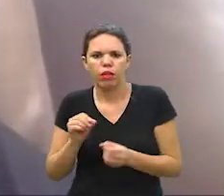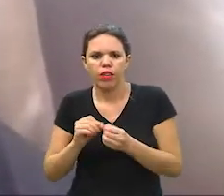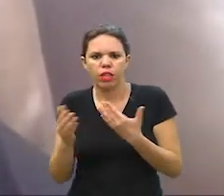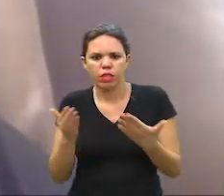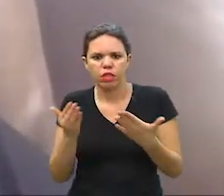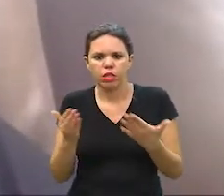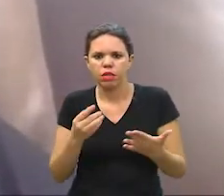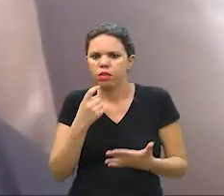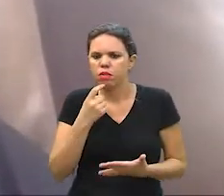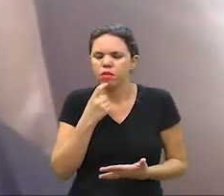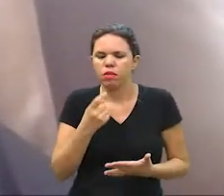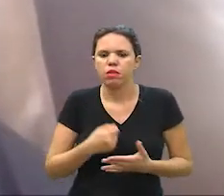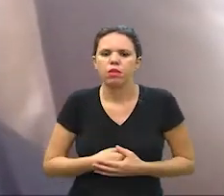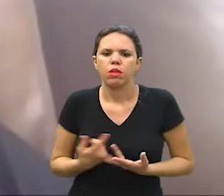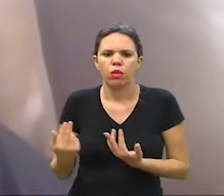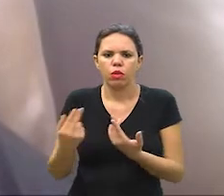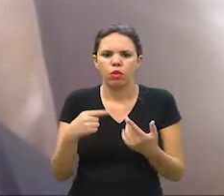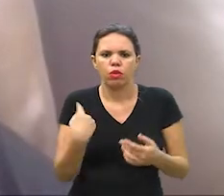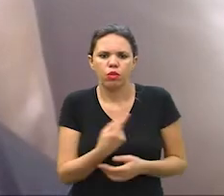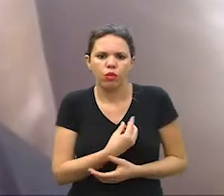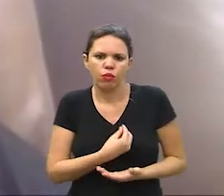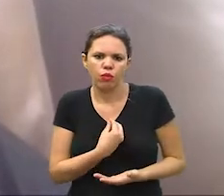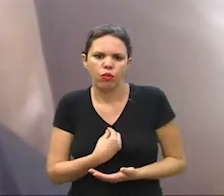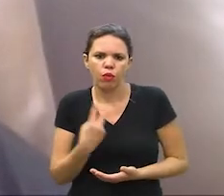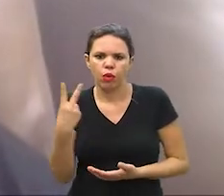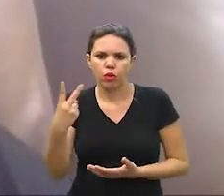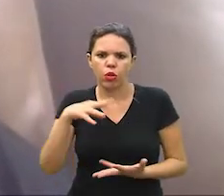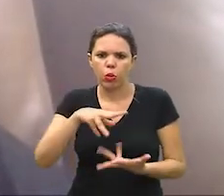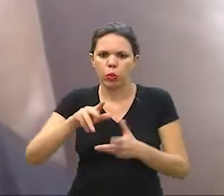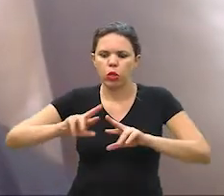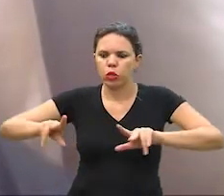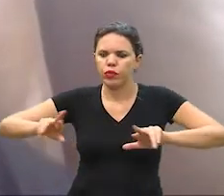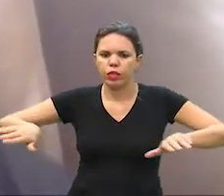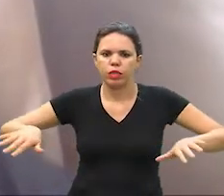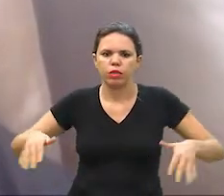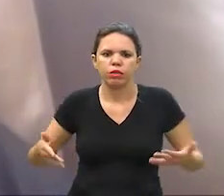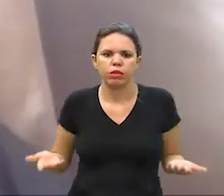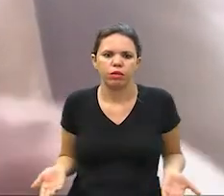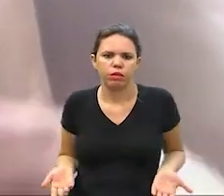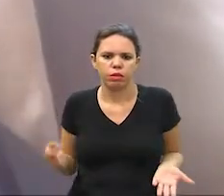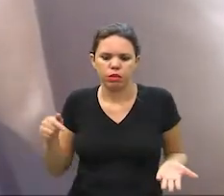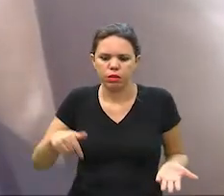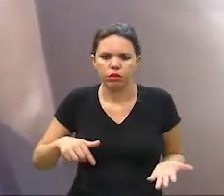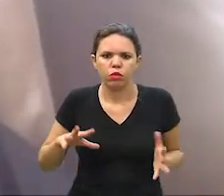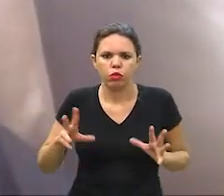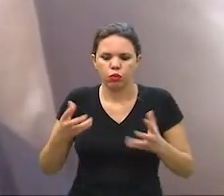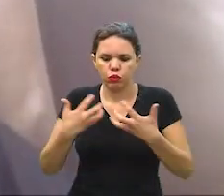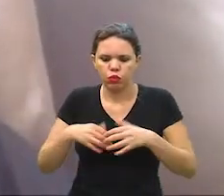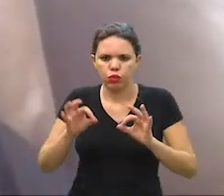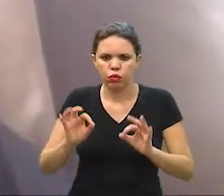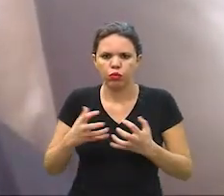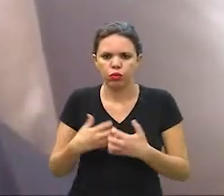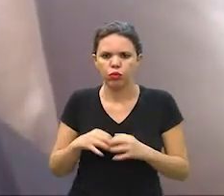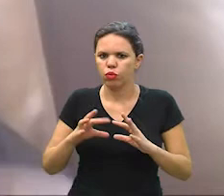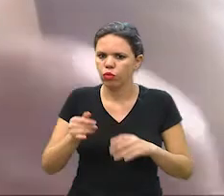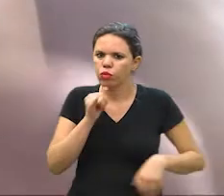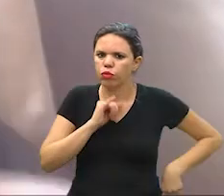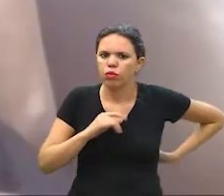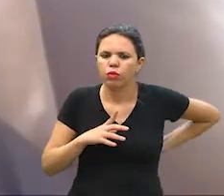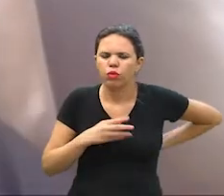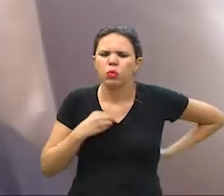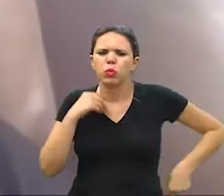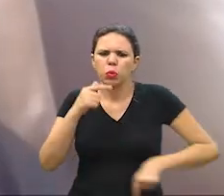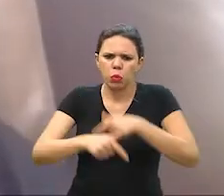uma comparação. É como se a gente estivesse em 2 planetas distintos. Aqui está tudo funcionando. Isso não é à toa, isso tem